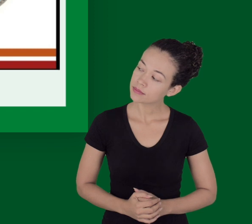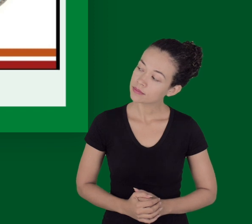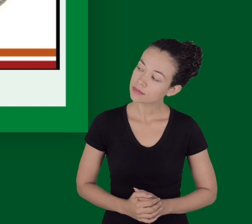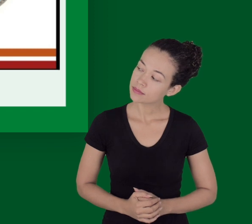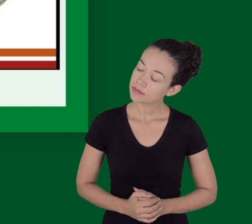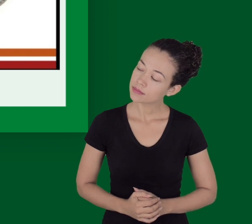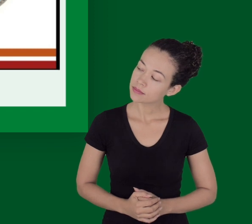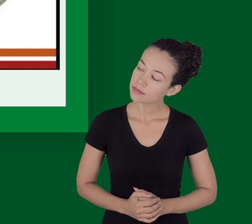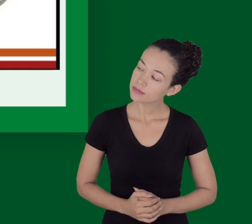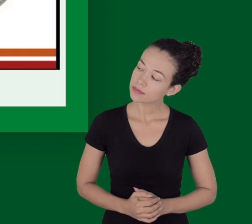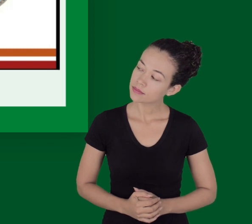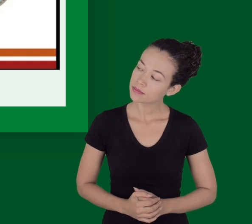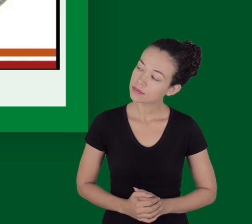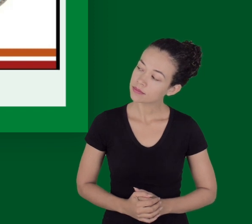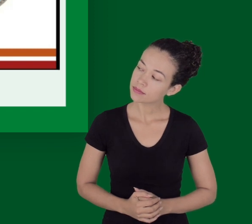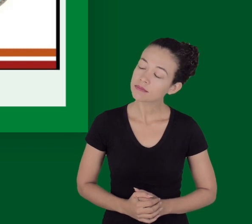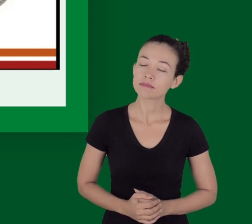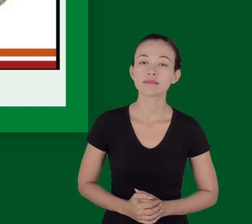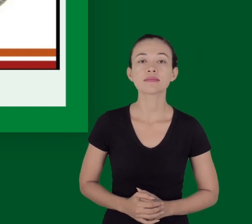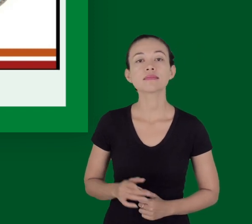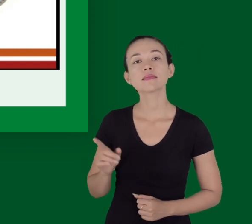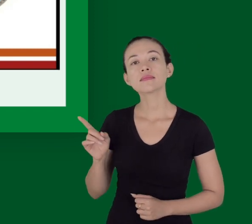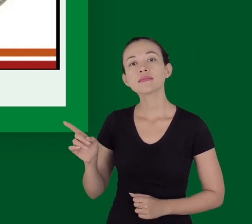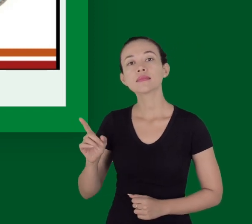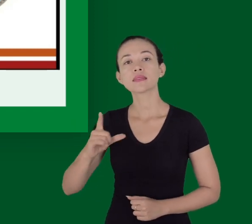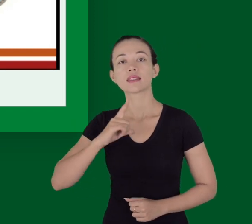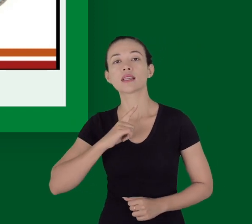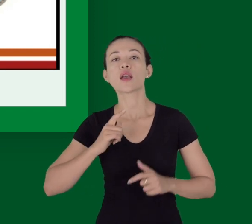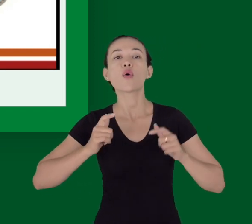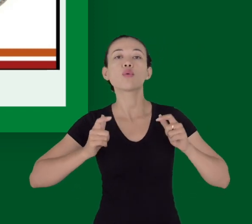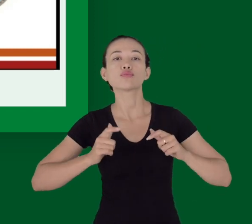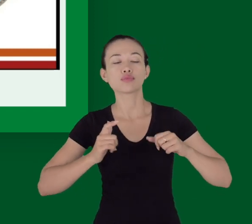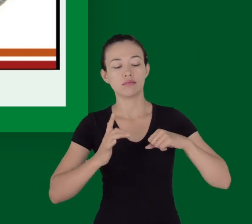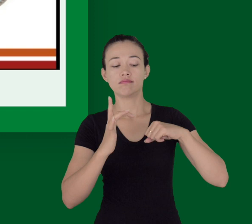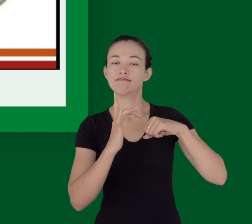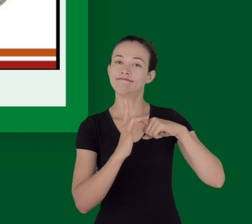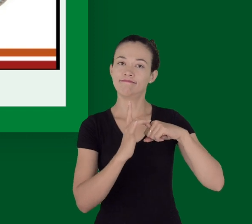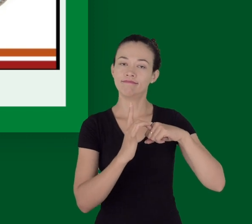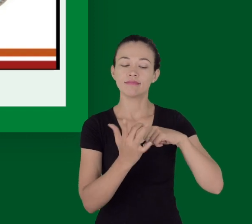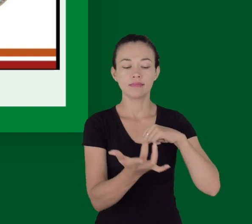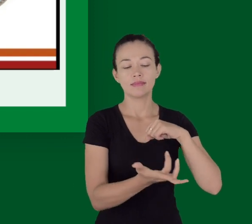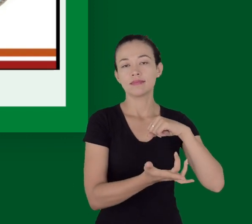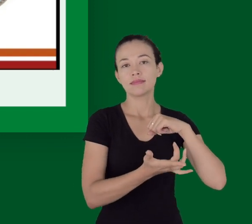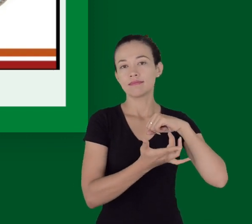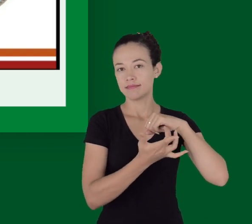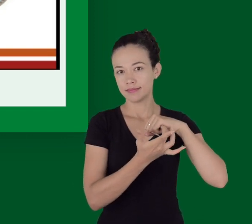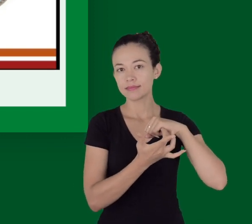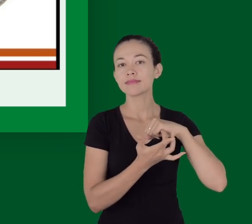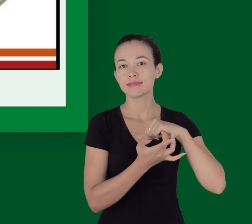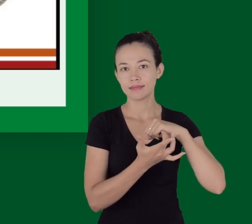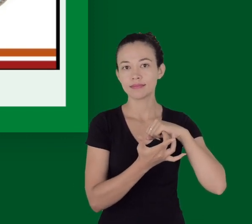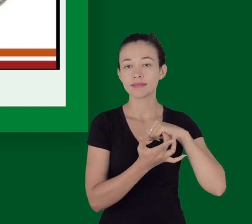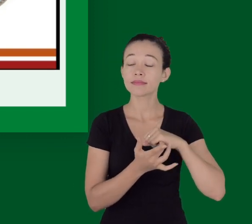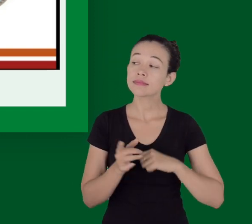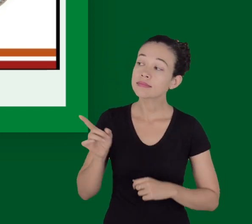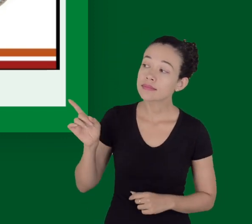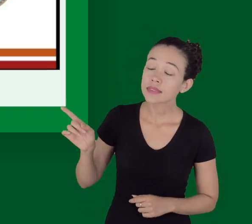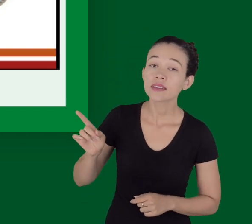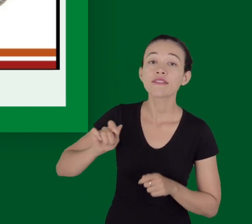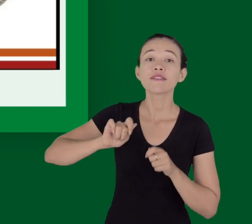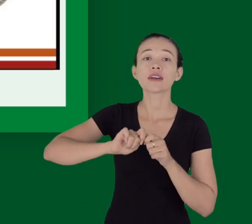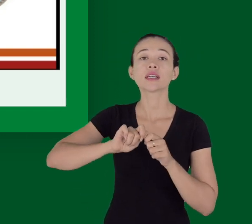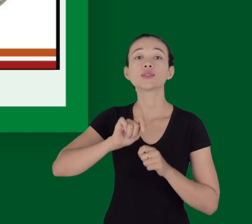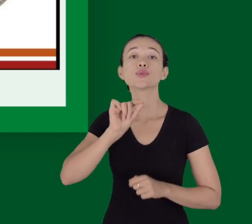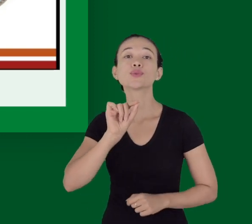dos espaços aqui. Esses aqui são os plexos coroides. Os plexos coroides, né, eles existem tanto no